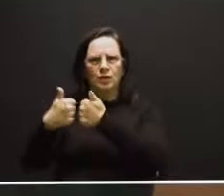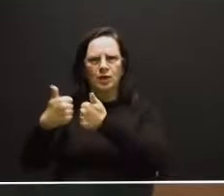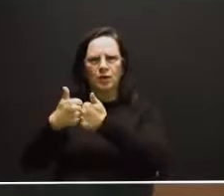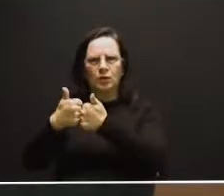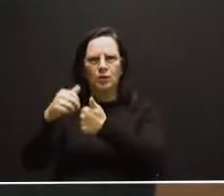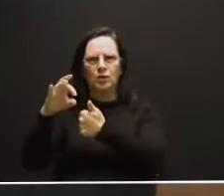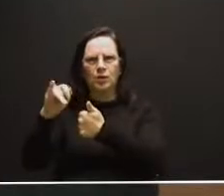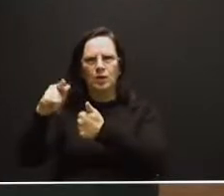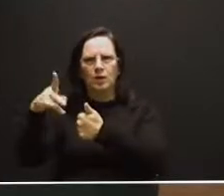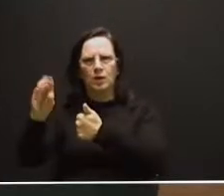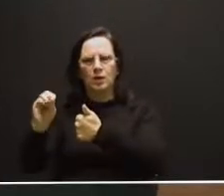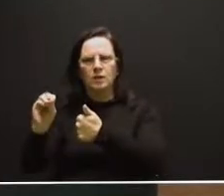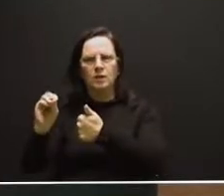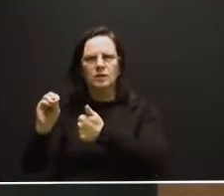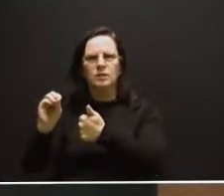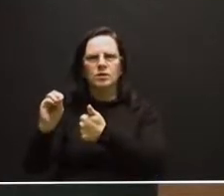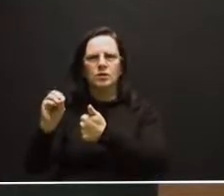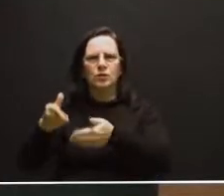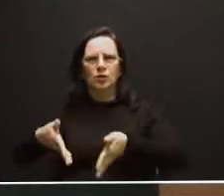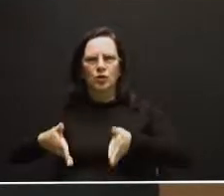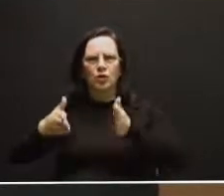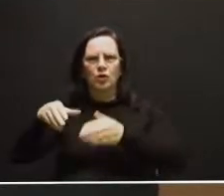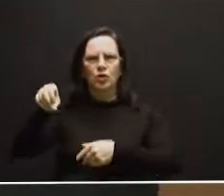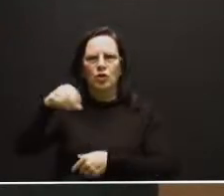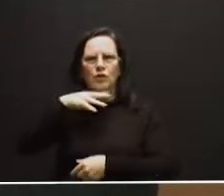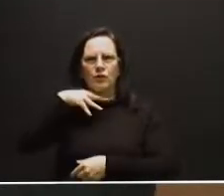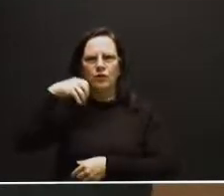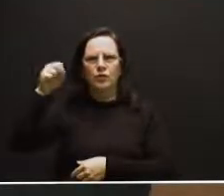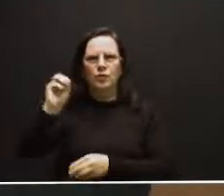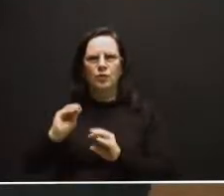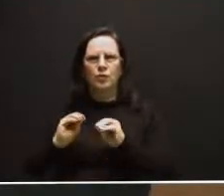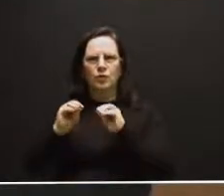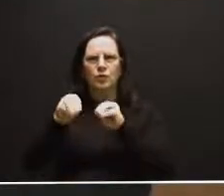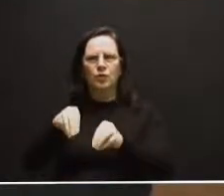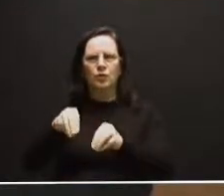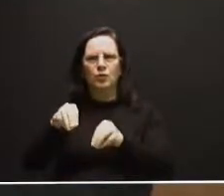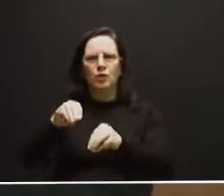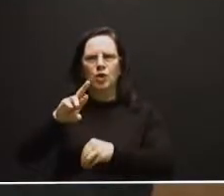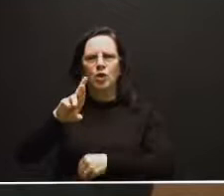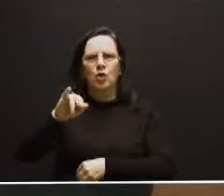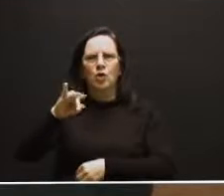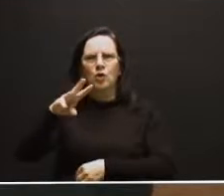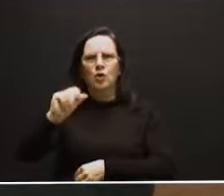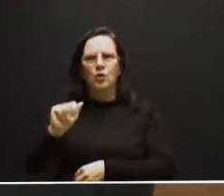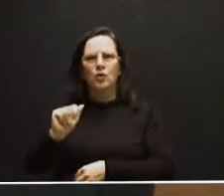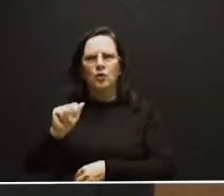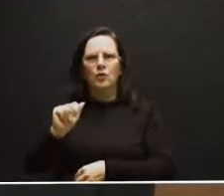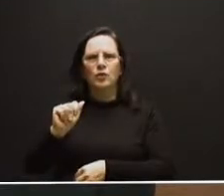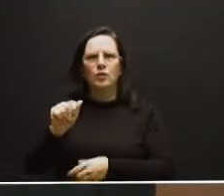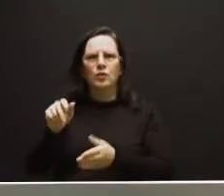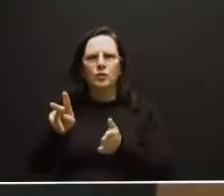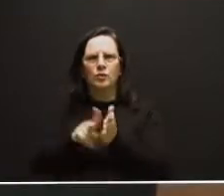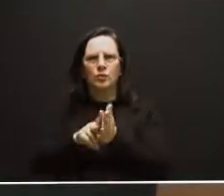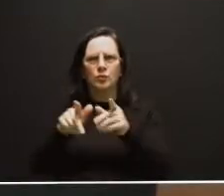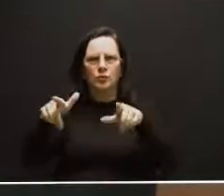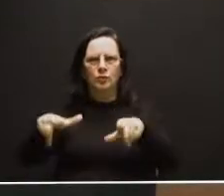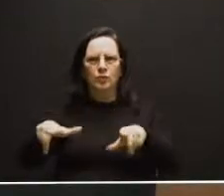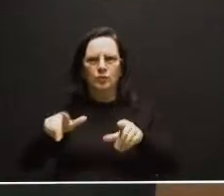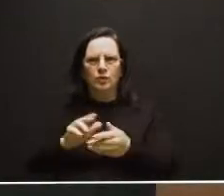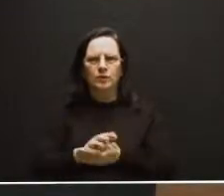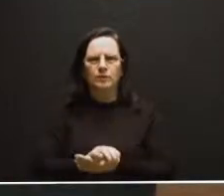das artes avenida nove de abril implantando uma rodovia municipal no local